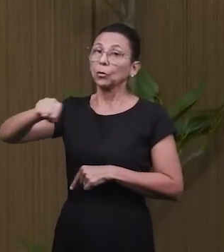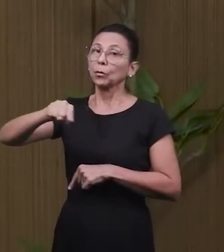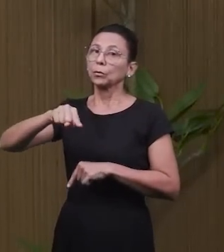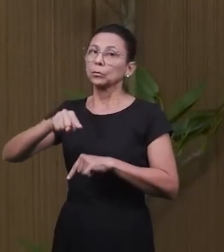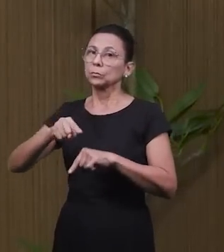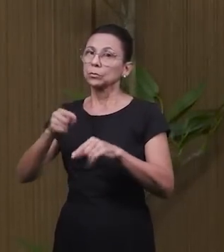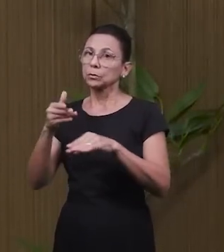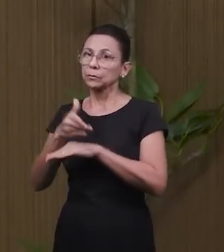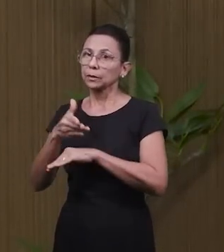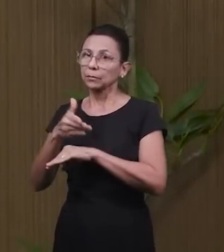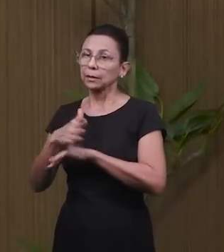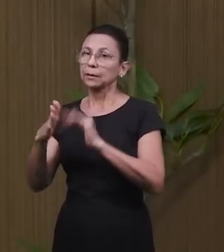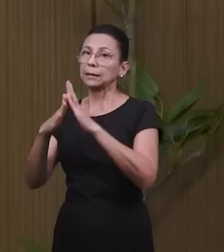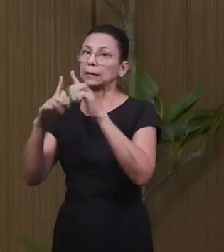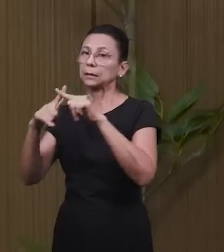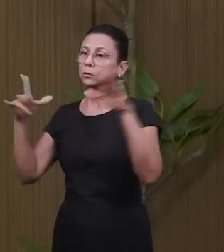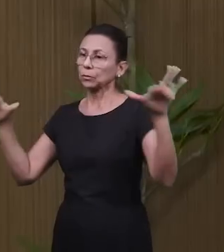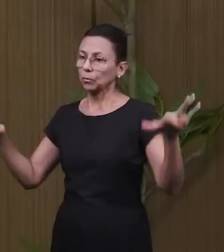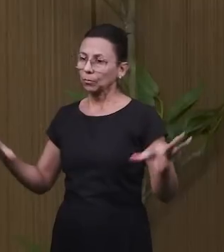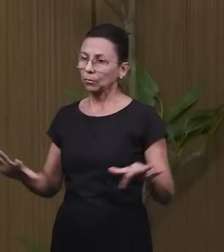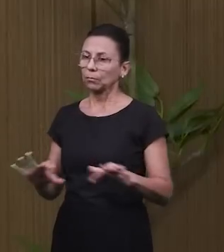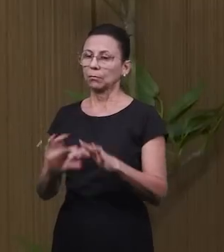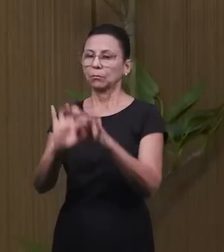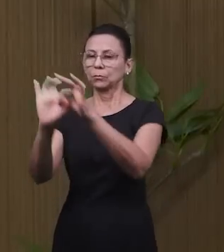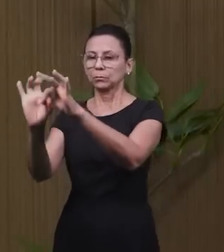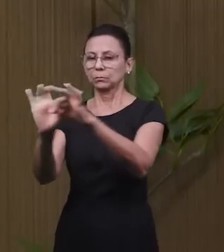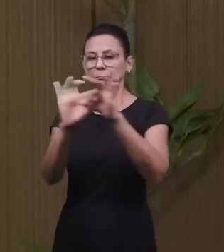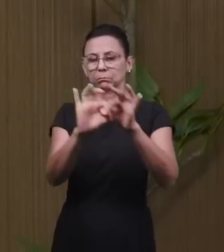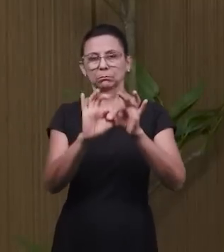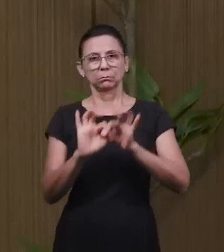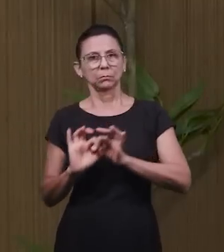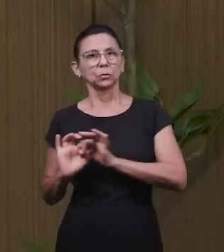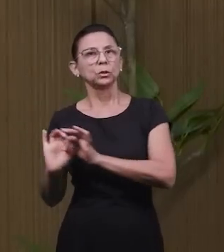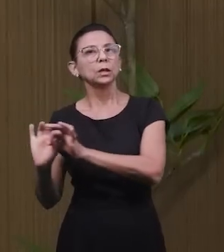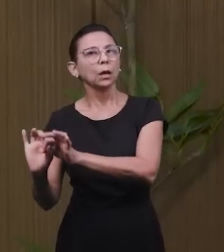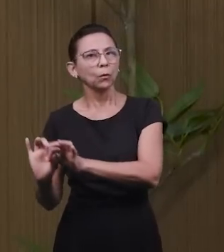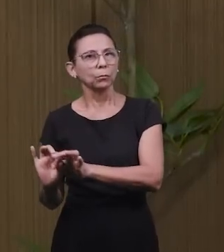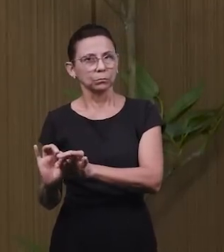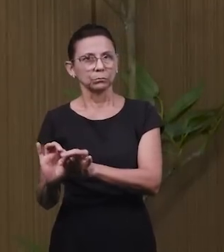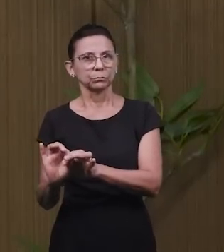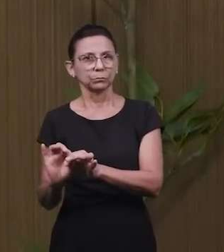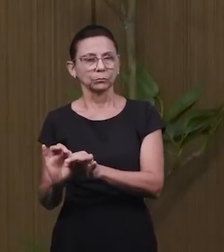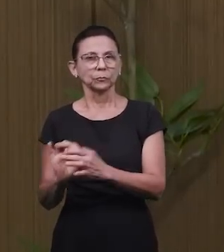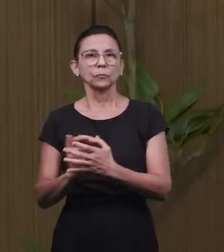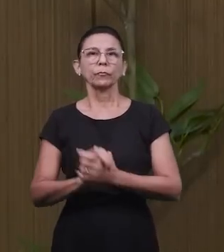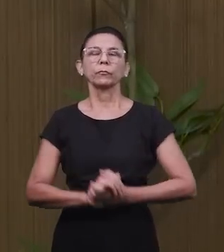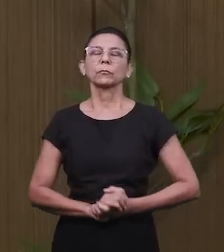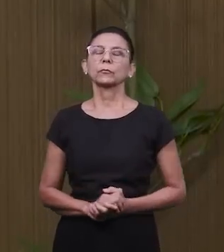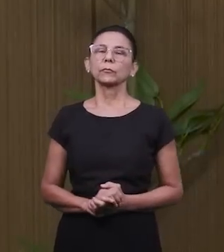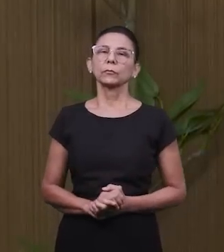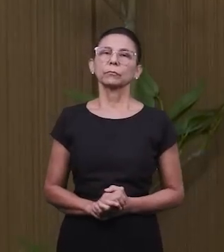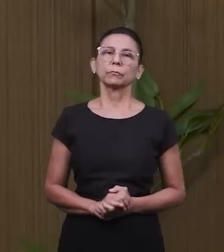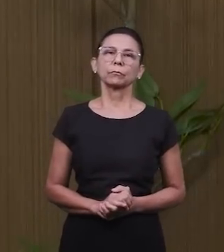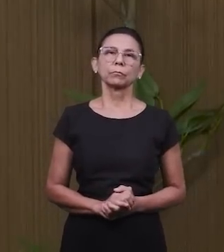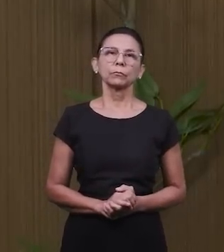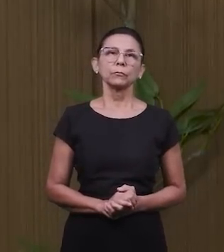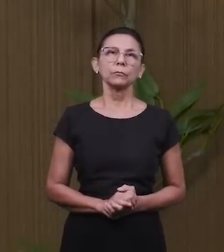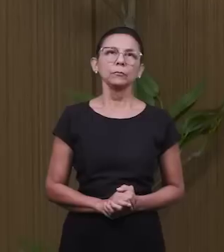Emaús, quando eles ouviram Jesus, quando tiveram um encontro com Jesus, eles voltaram para a